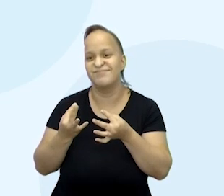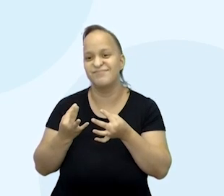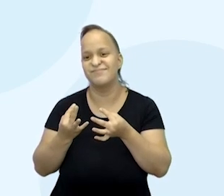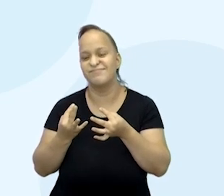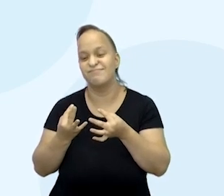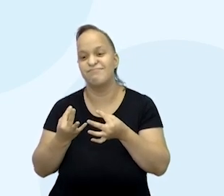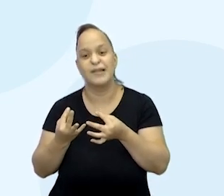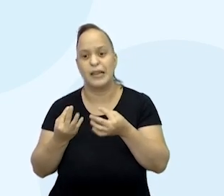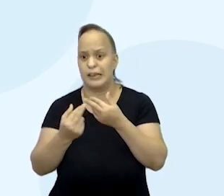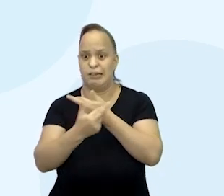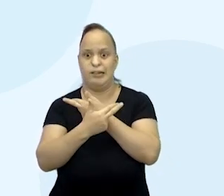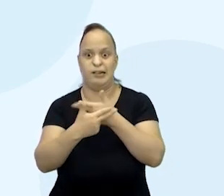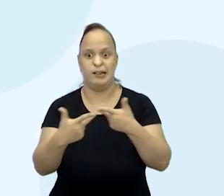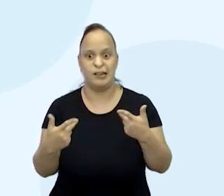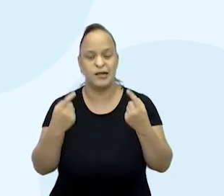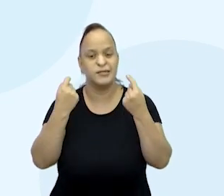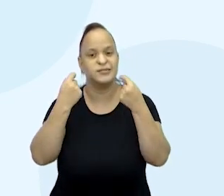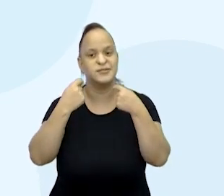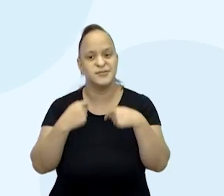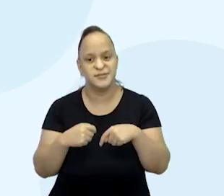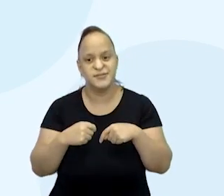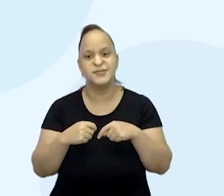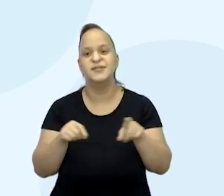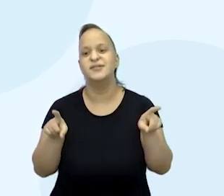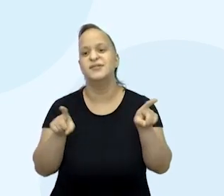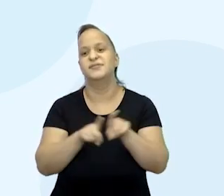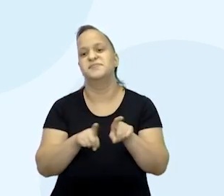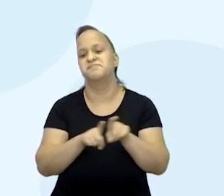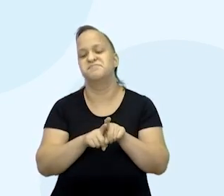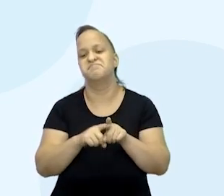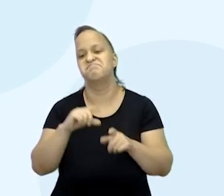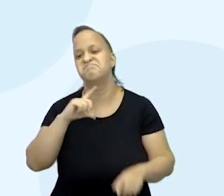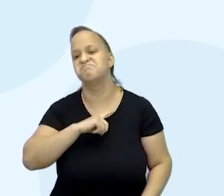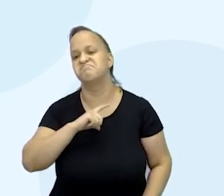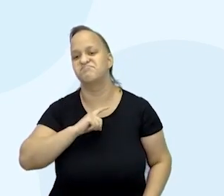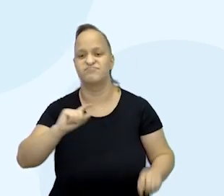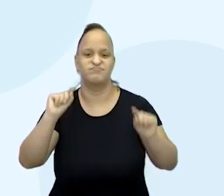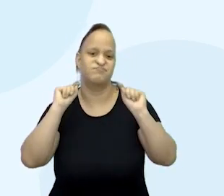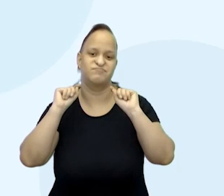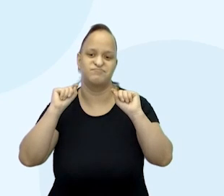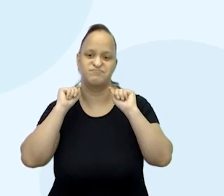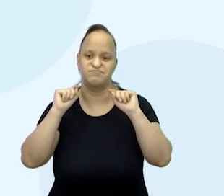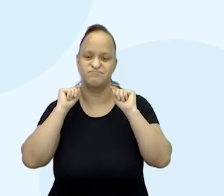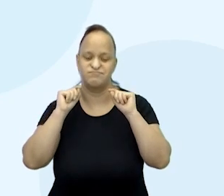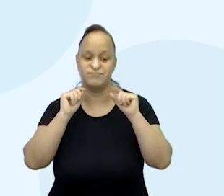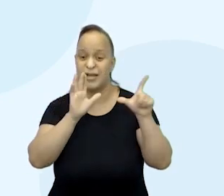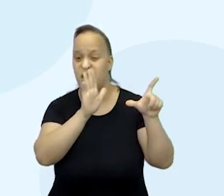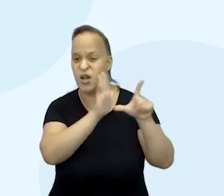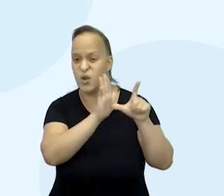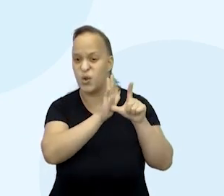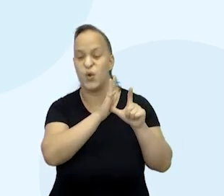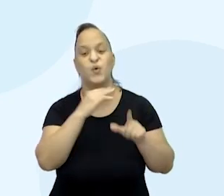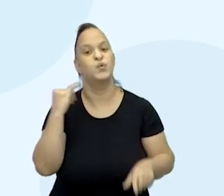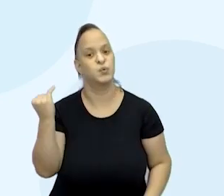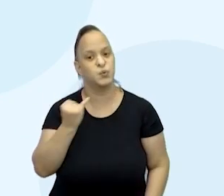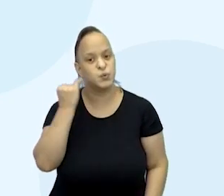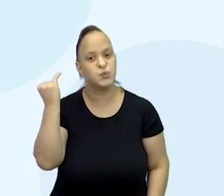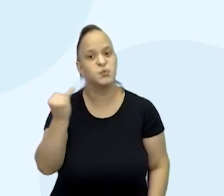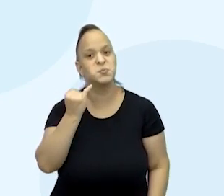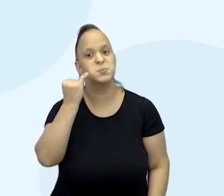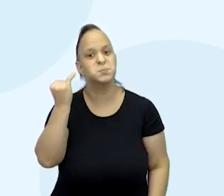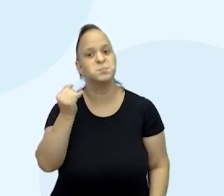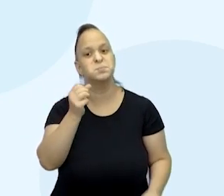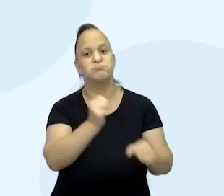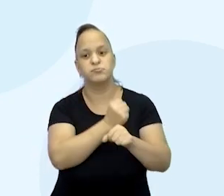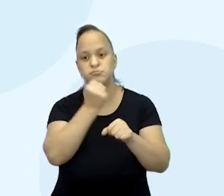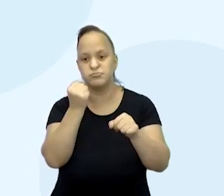bastante comércio e trouxe aí, acabou trazendo várias lojas importantes lá para a região.